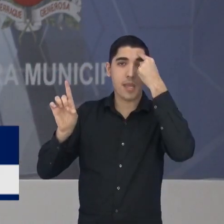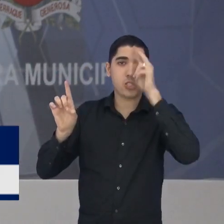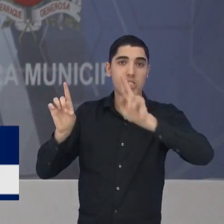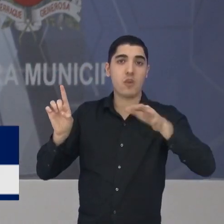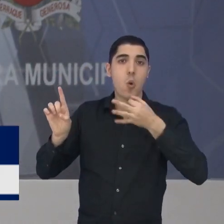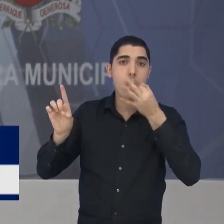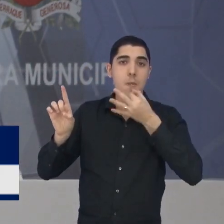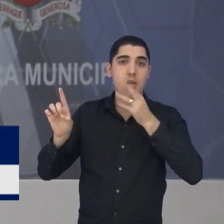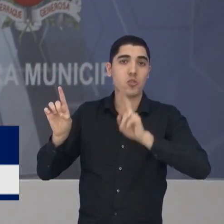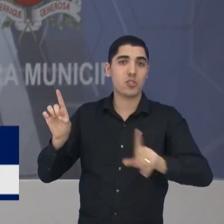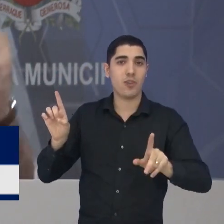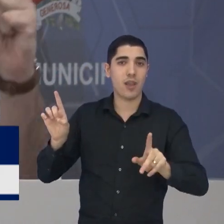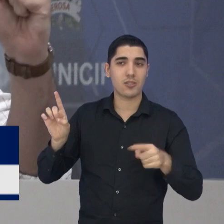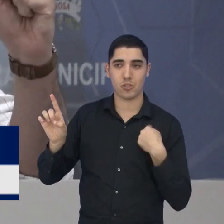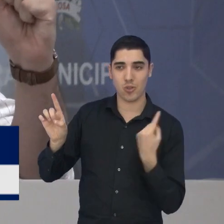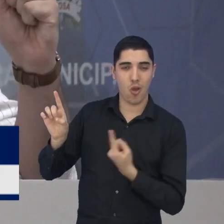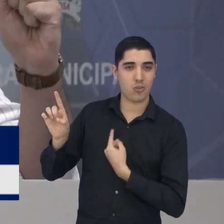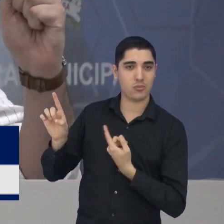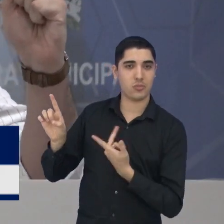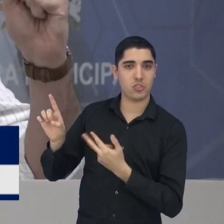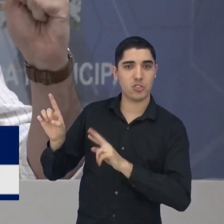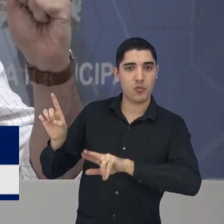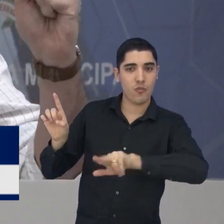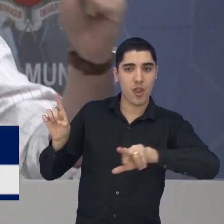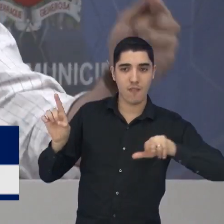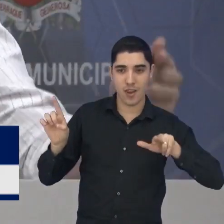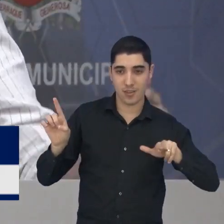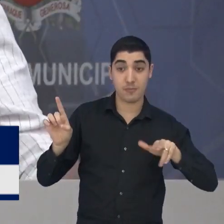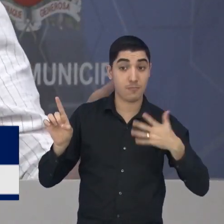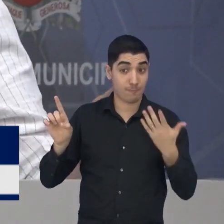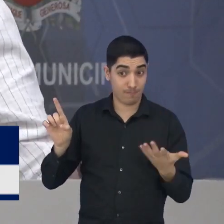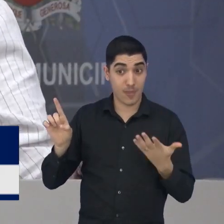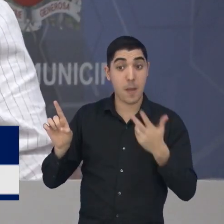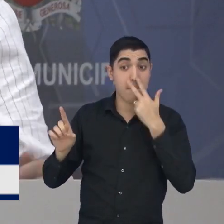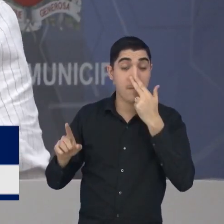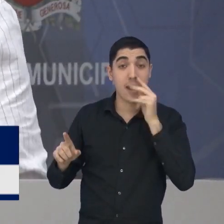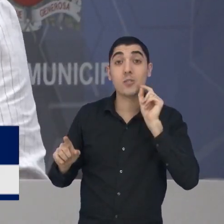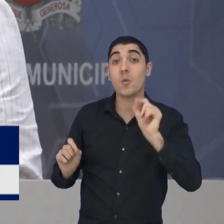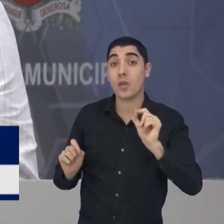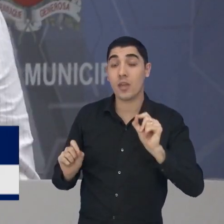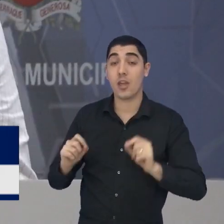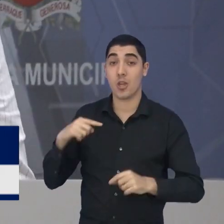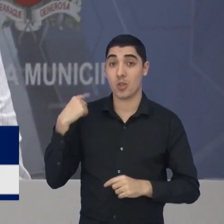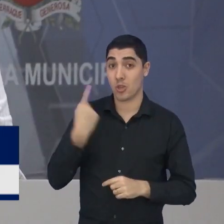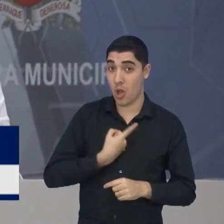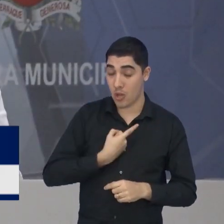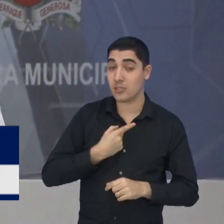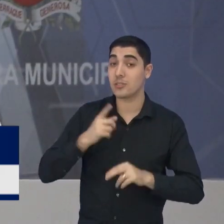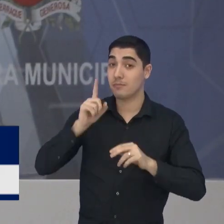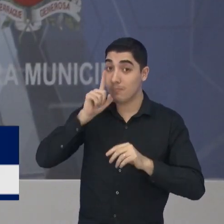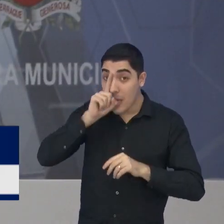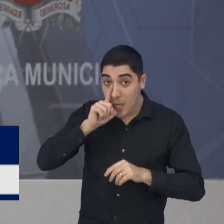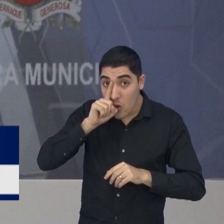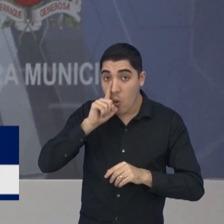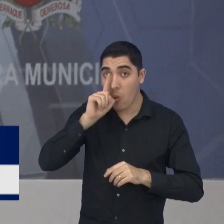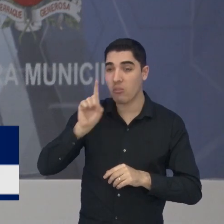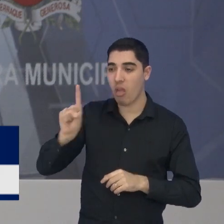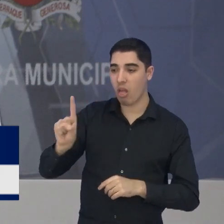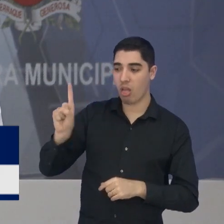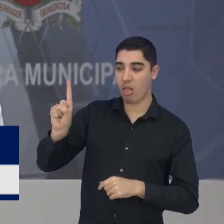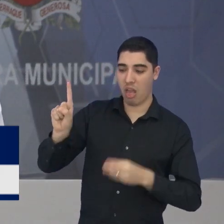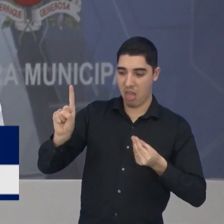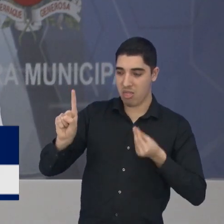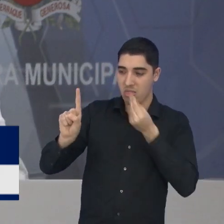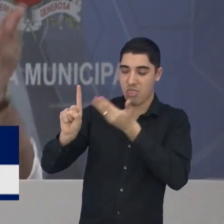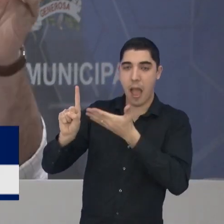gente. Então nós estamos levando também um legado perigoso de concentração